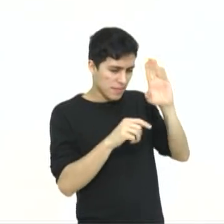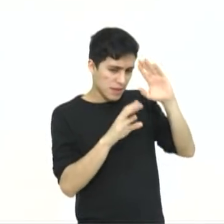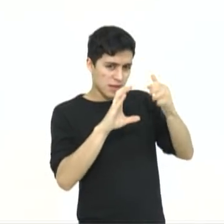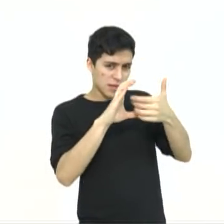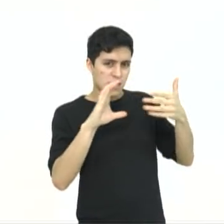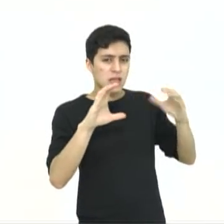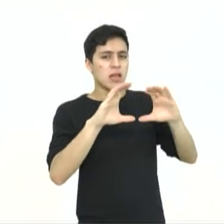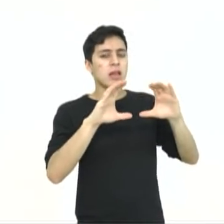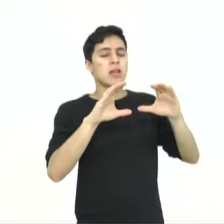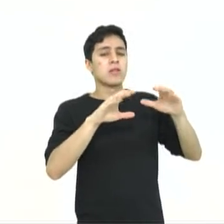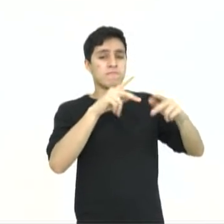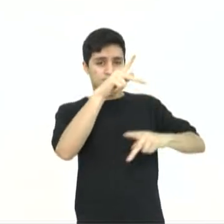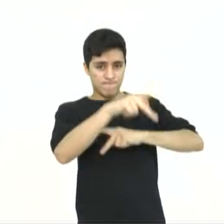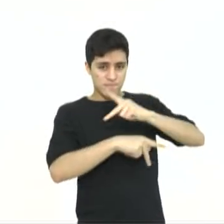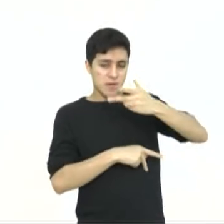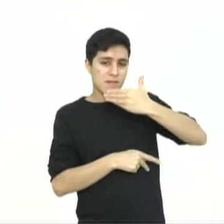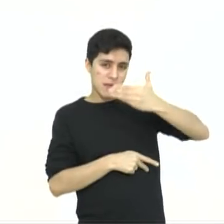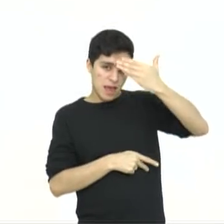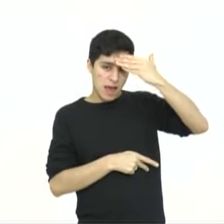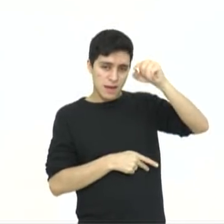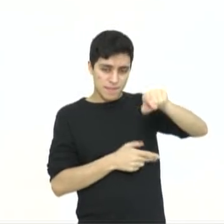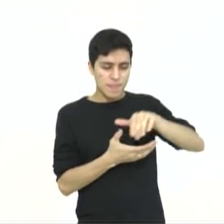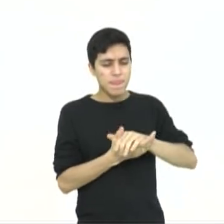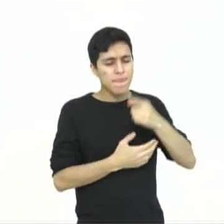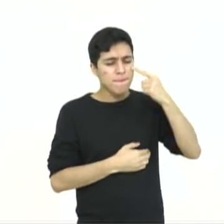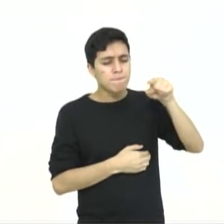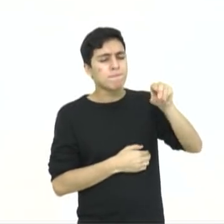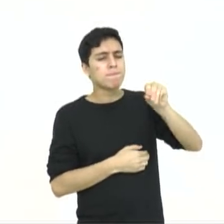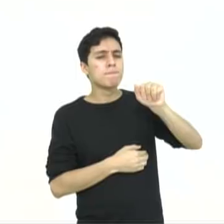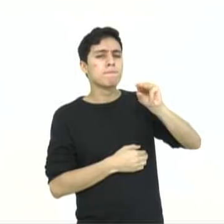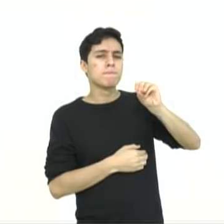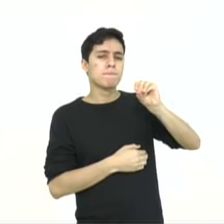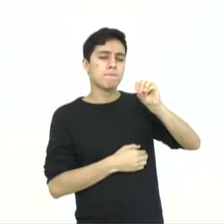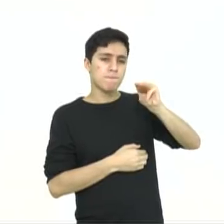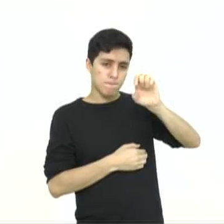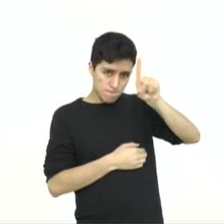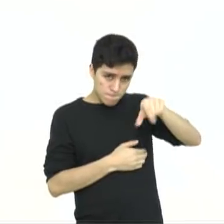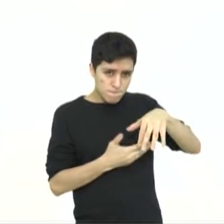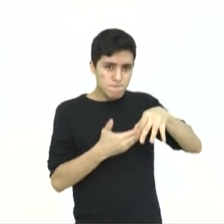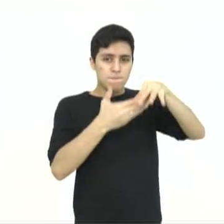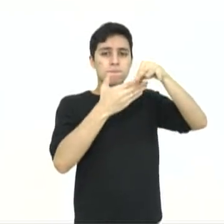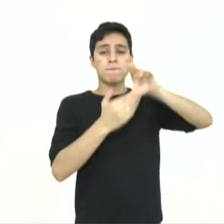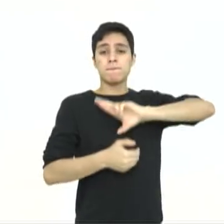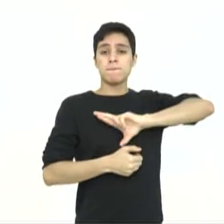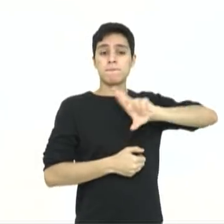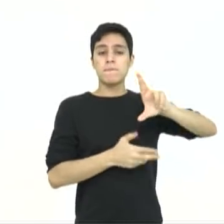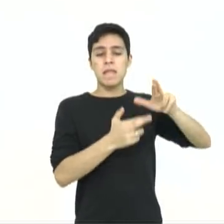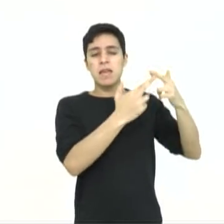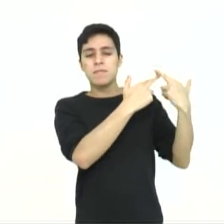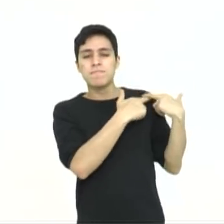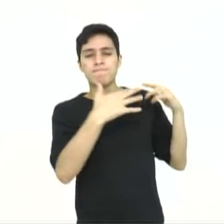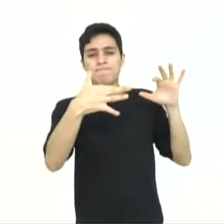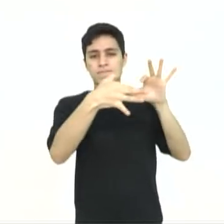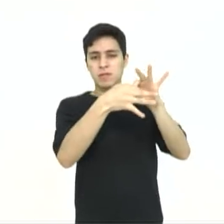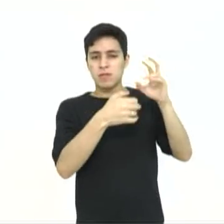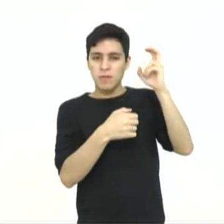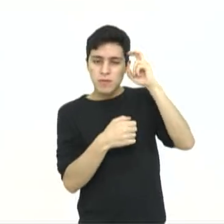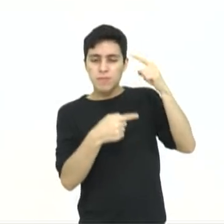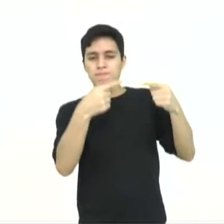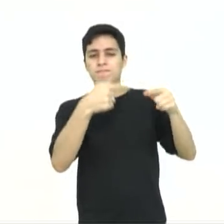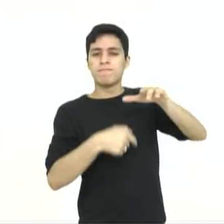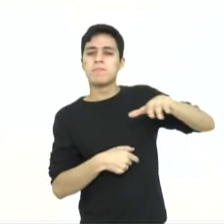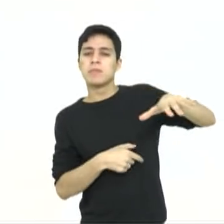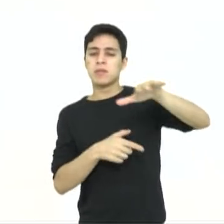características da civilização árabe, reconhecer Maomé como um líder religioso responsável pela unificação cultural e social do mundo